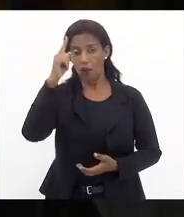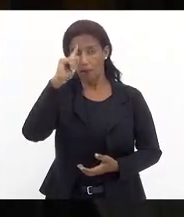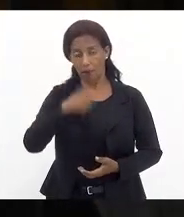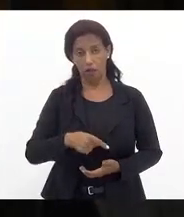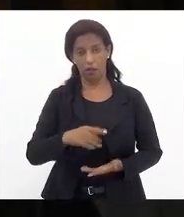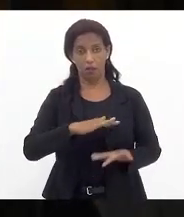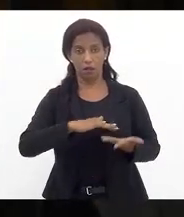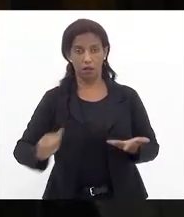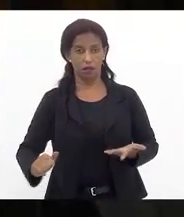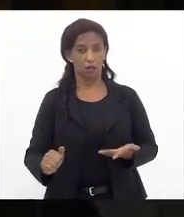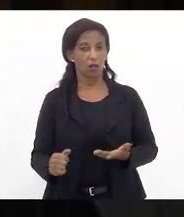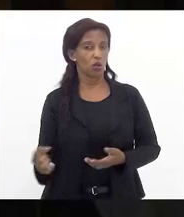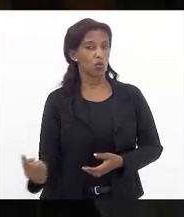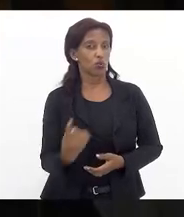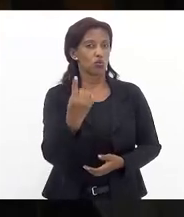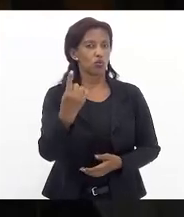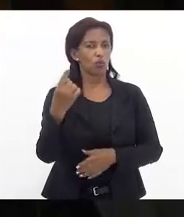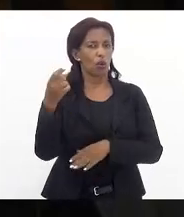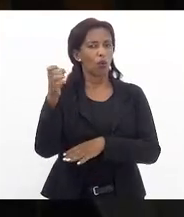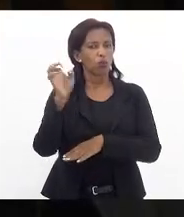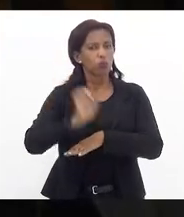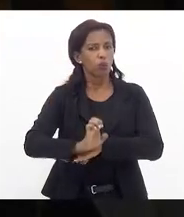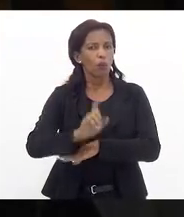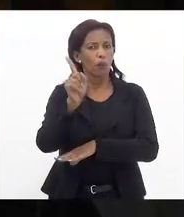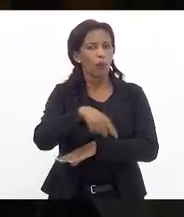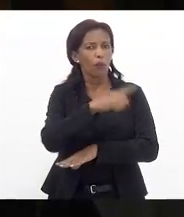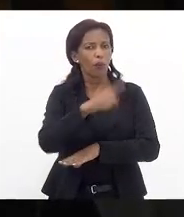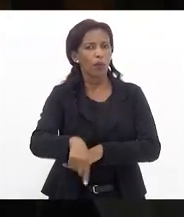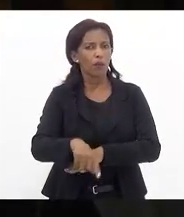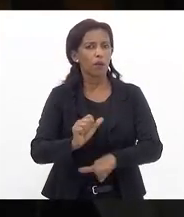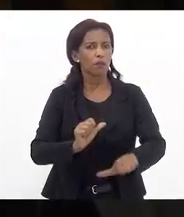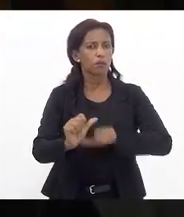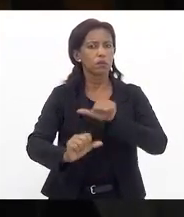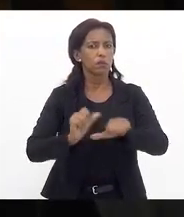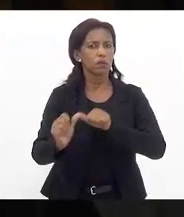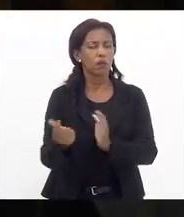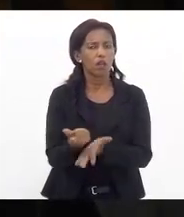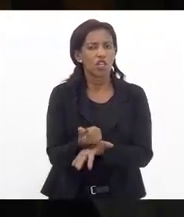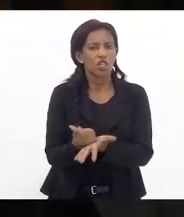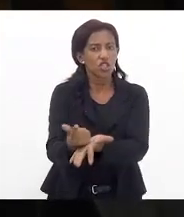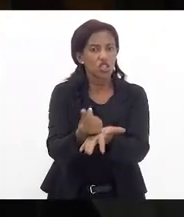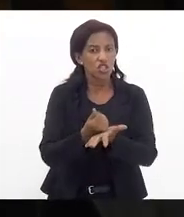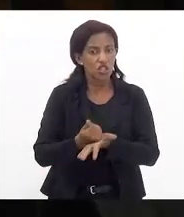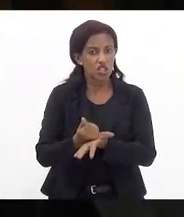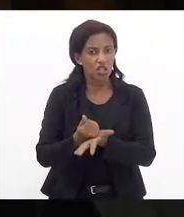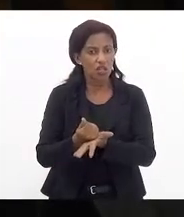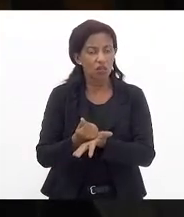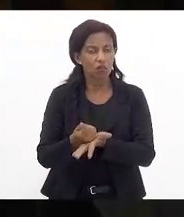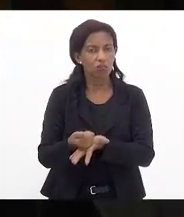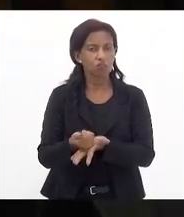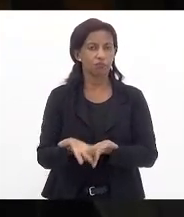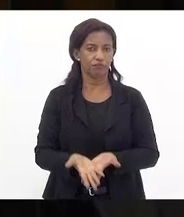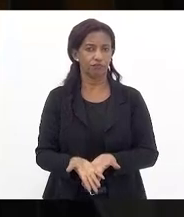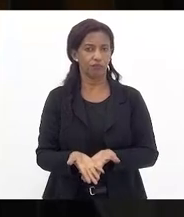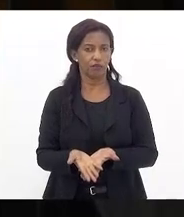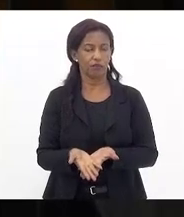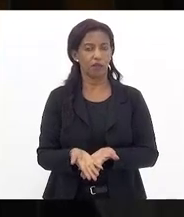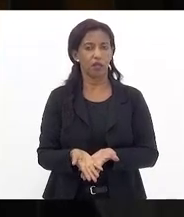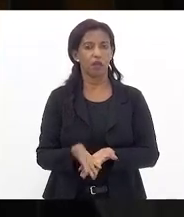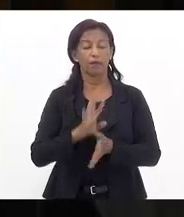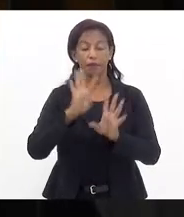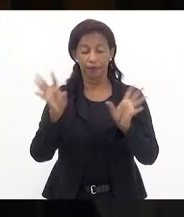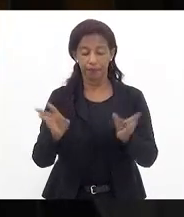não manda extingui-las, basta que o Estado proíba que elas sejam transformadas em dinheiro, em grana, em remuneração.